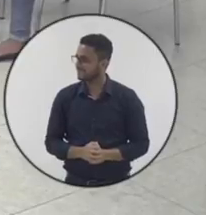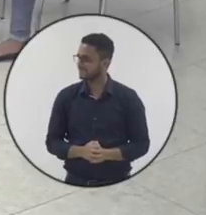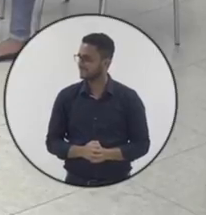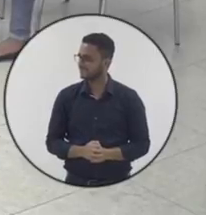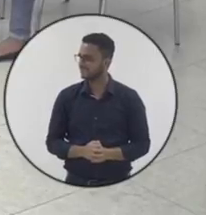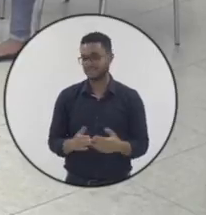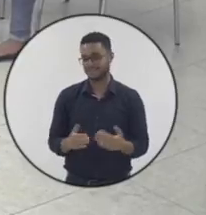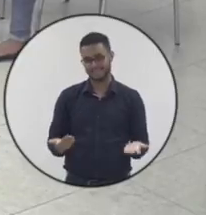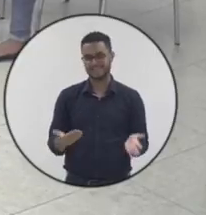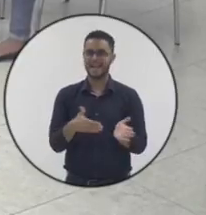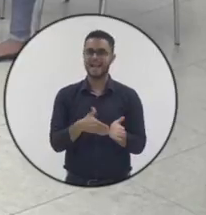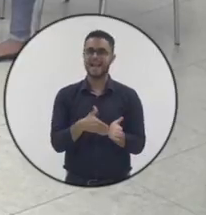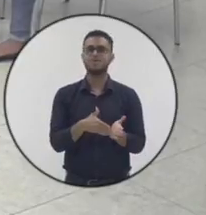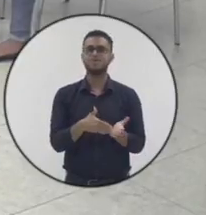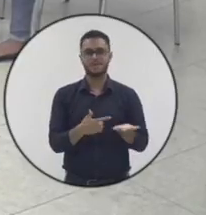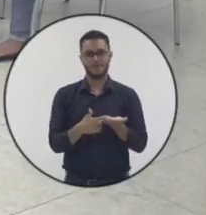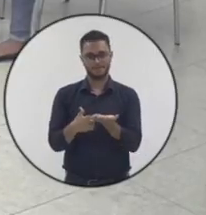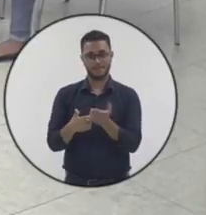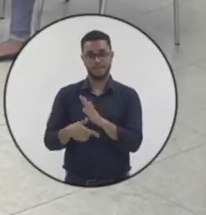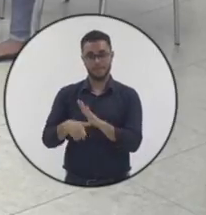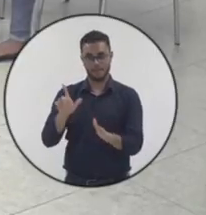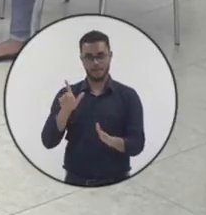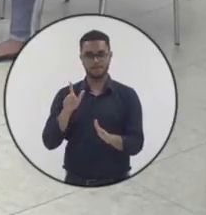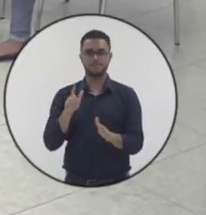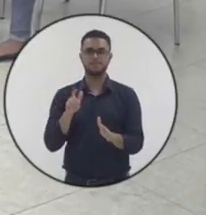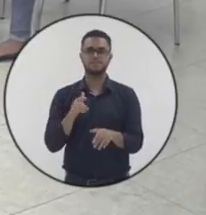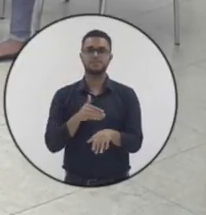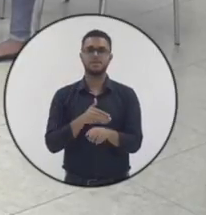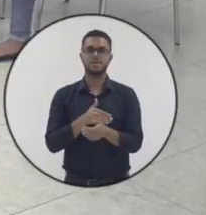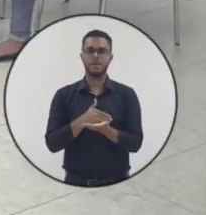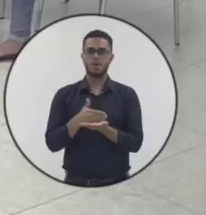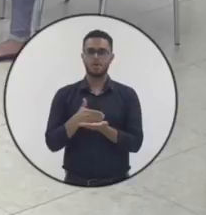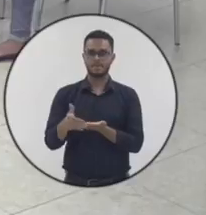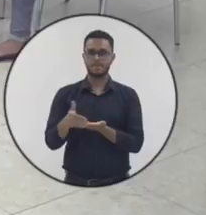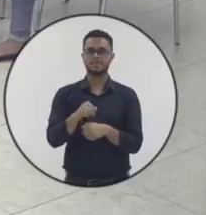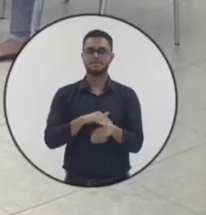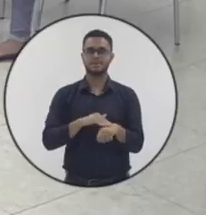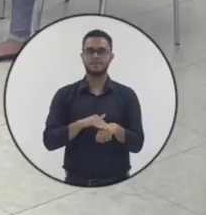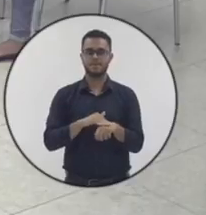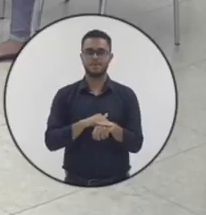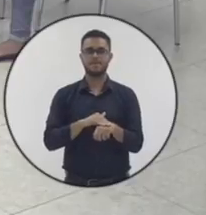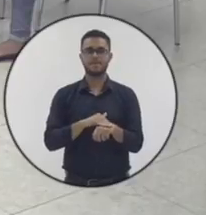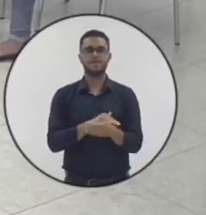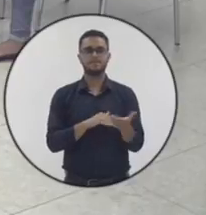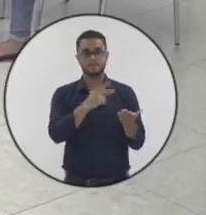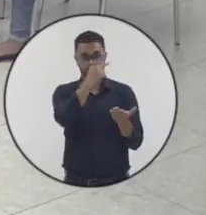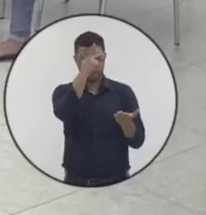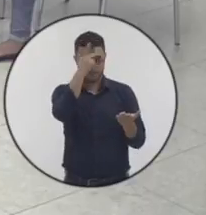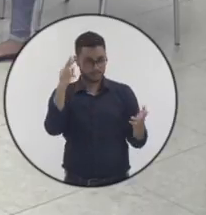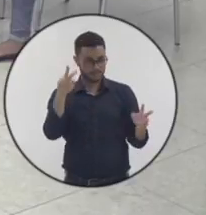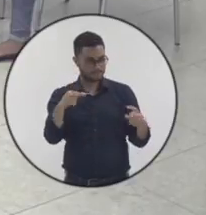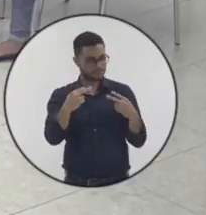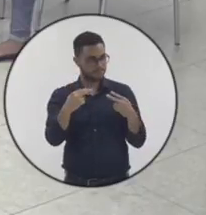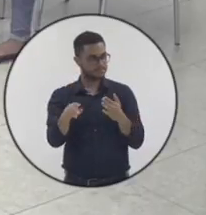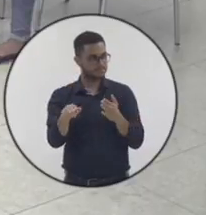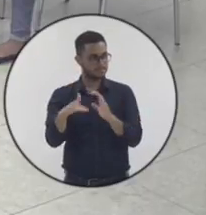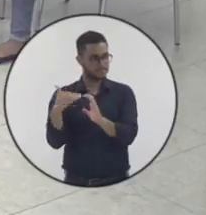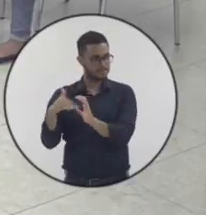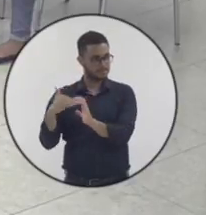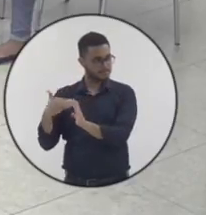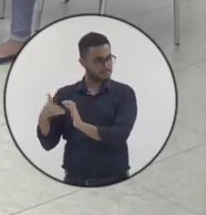Nossa última convidada, antes de passarmos para a conversa com aqueles que nos ouvem, que nos mandam